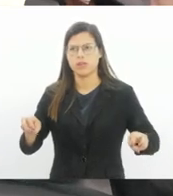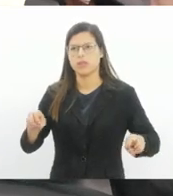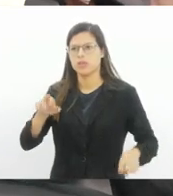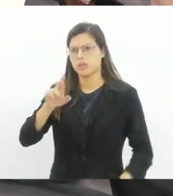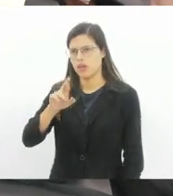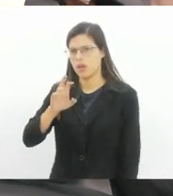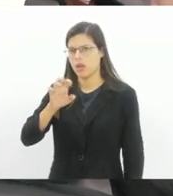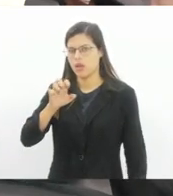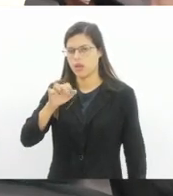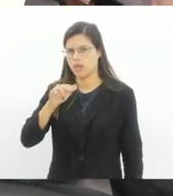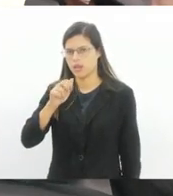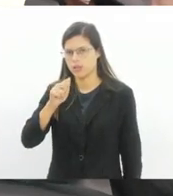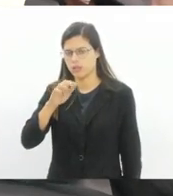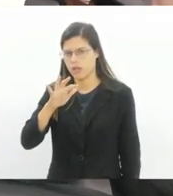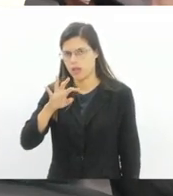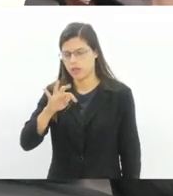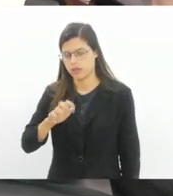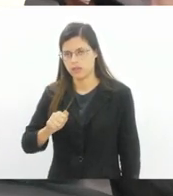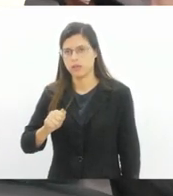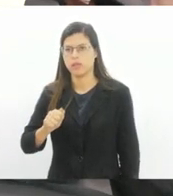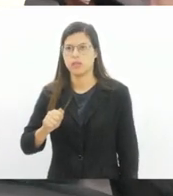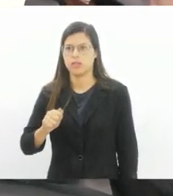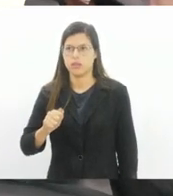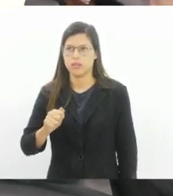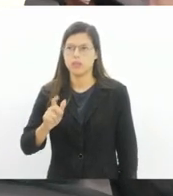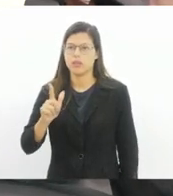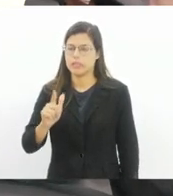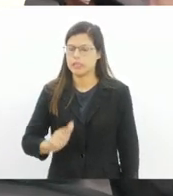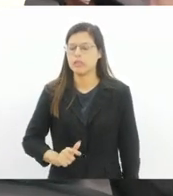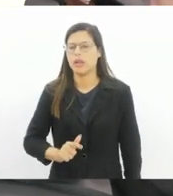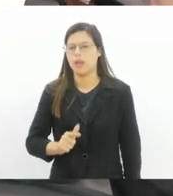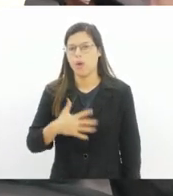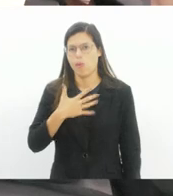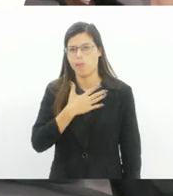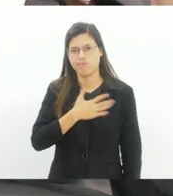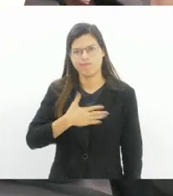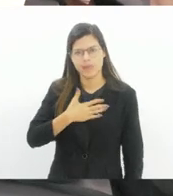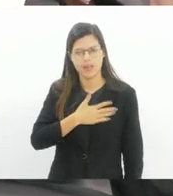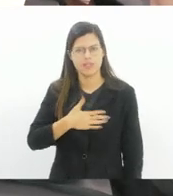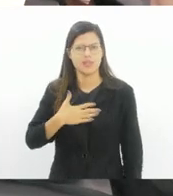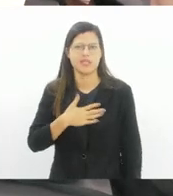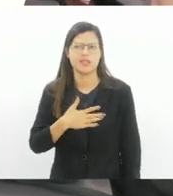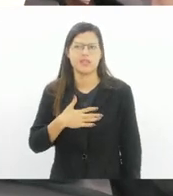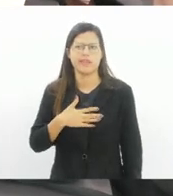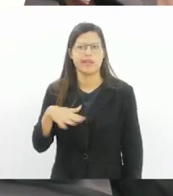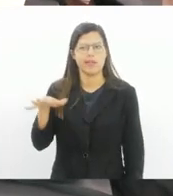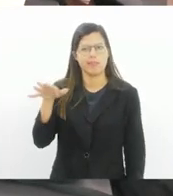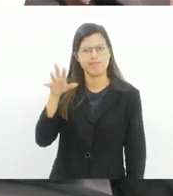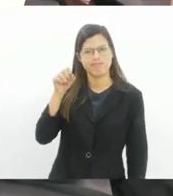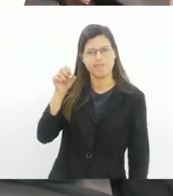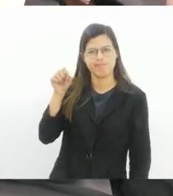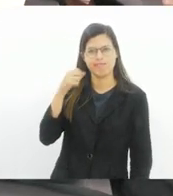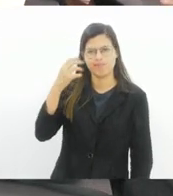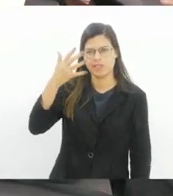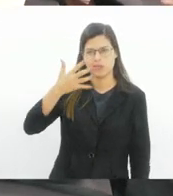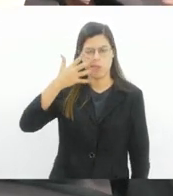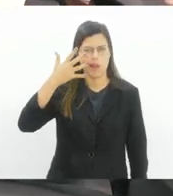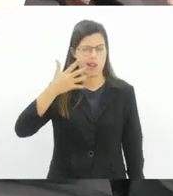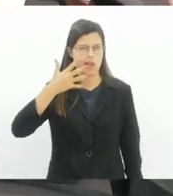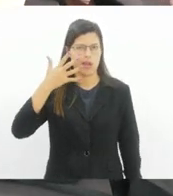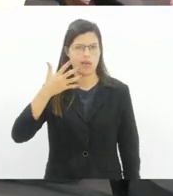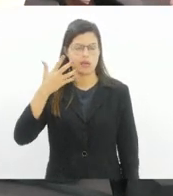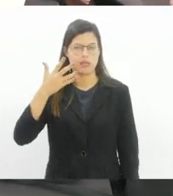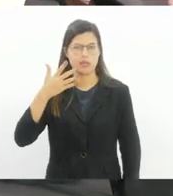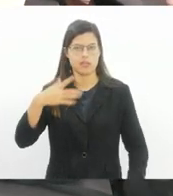Renata Souza. Realmente é um luxo, né? A gente ouvir todas essas falas, as falas